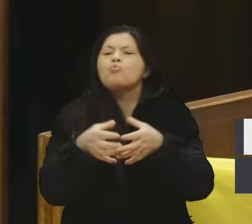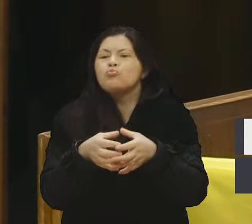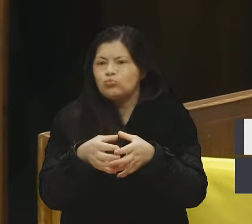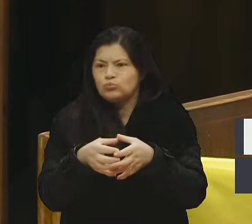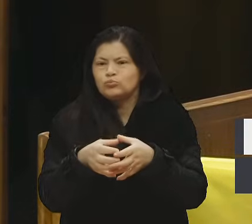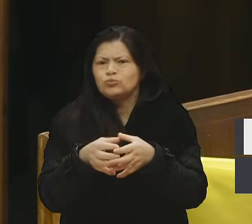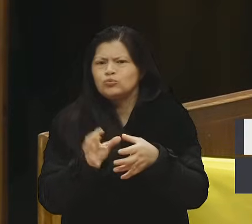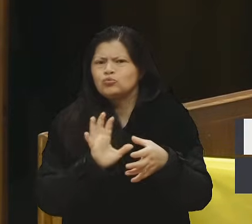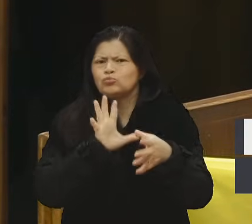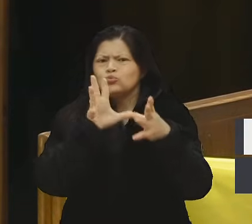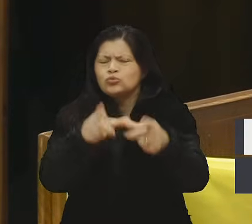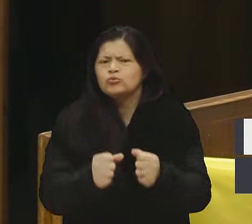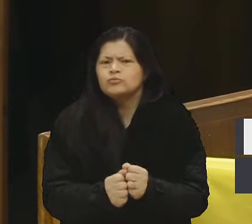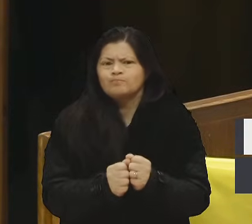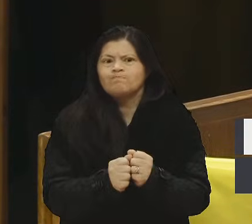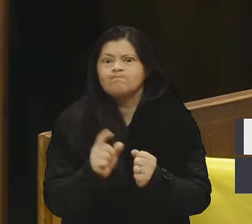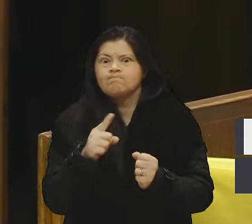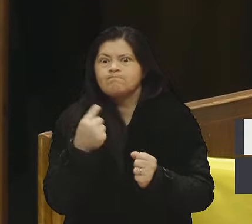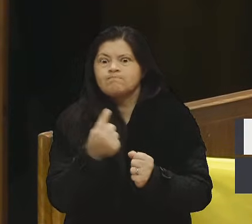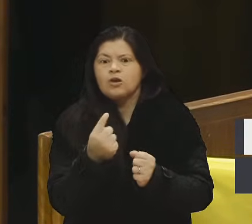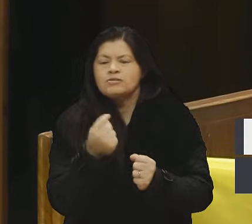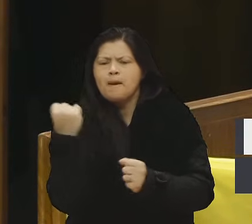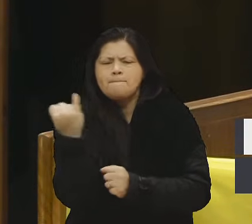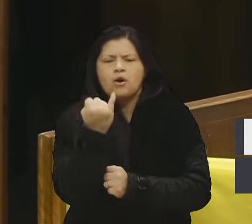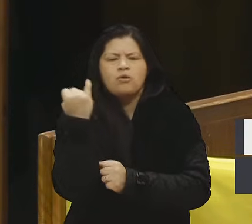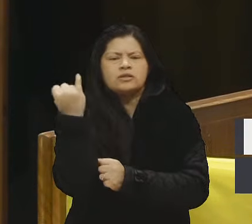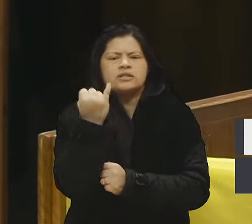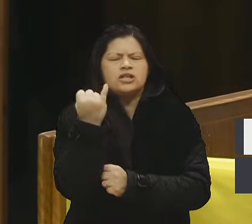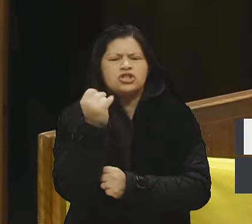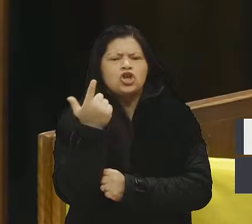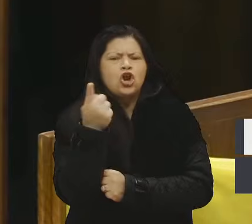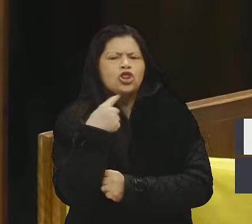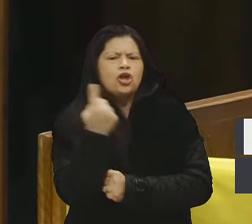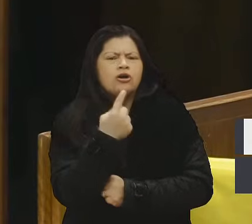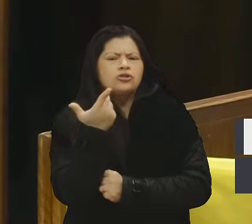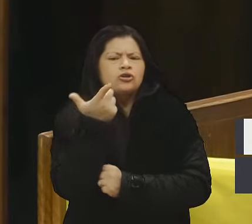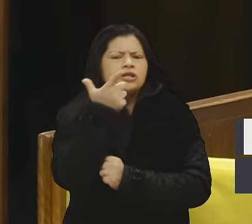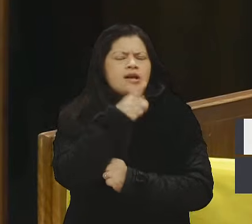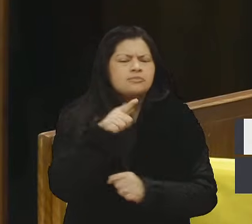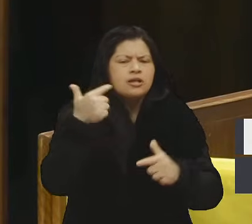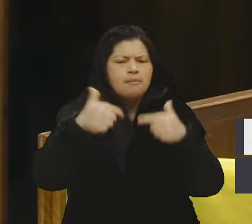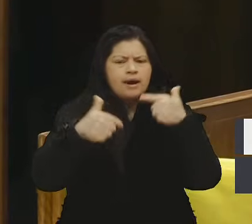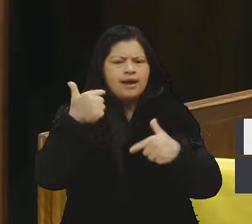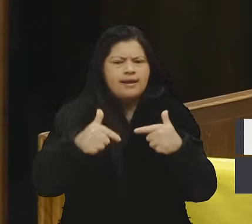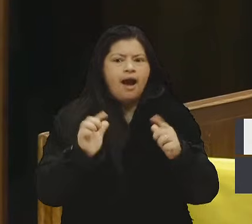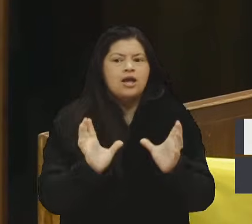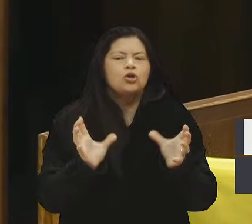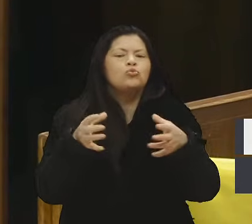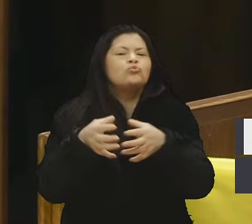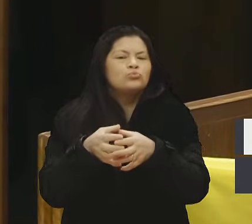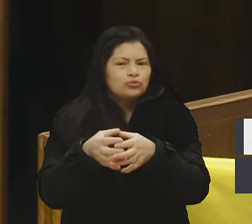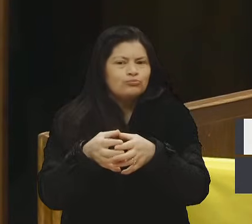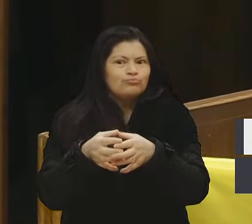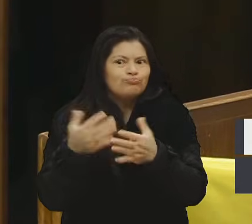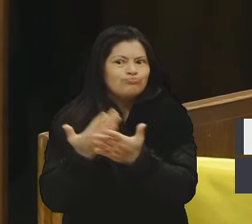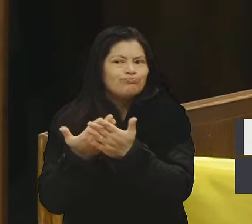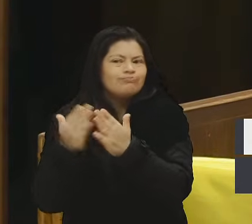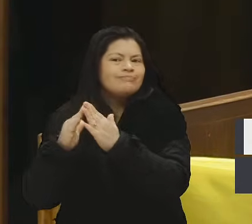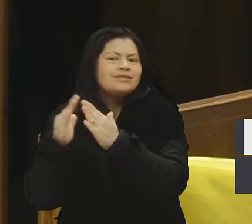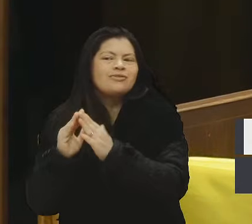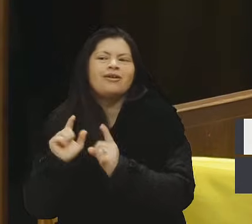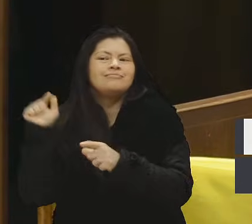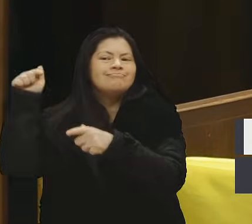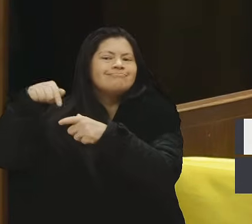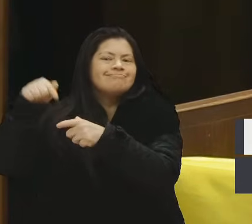isso, para nós, é extremamente importante, que a gente consiga trabalhar coletivamente. E a escola é isso. E aí